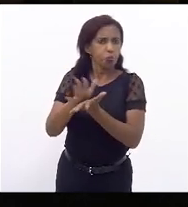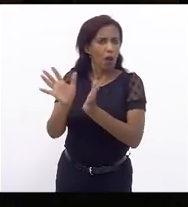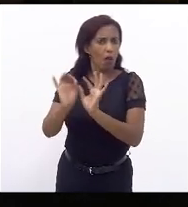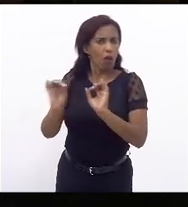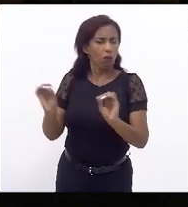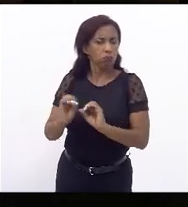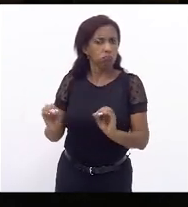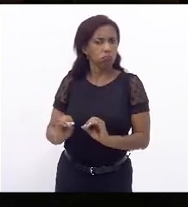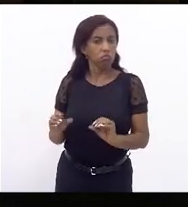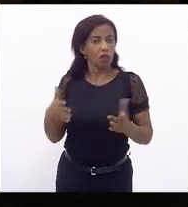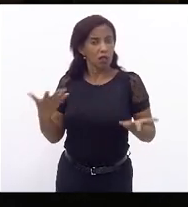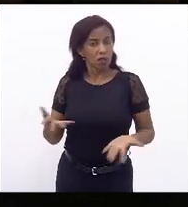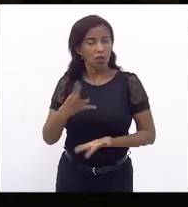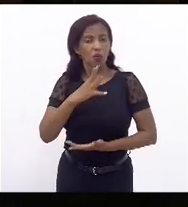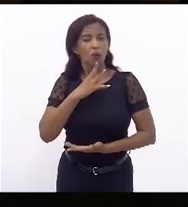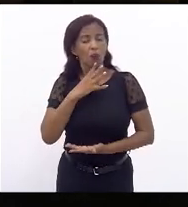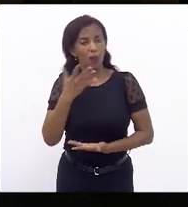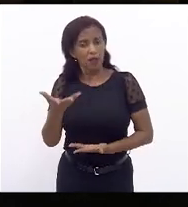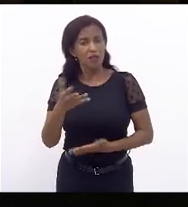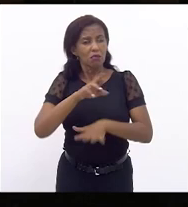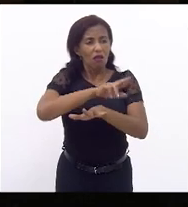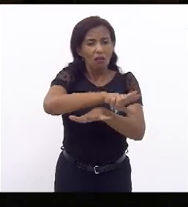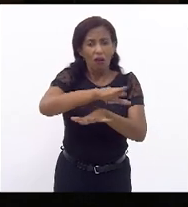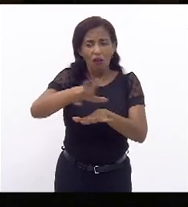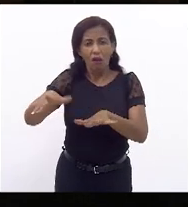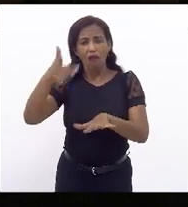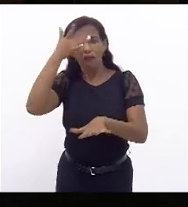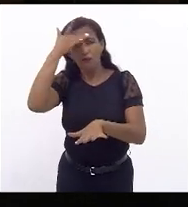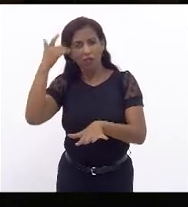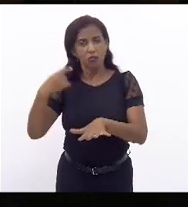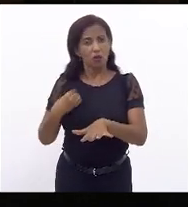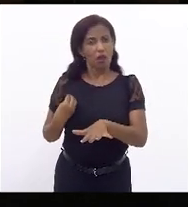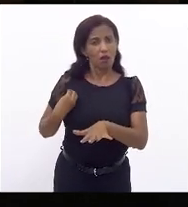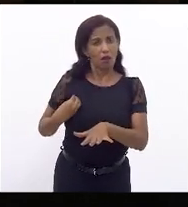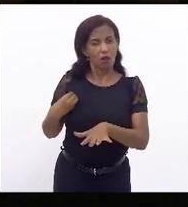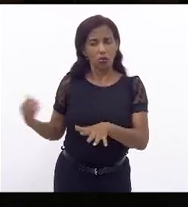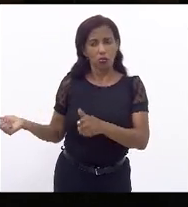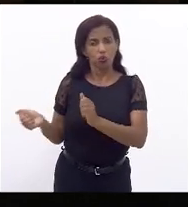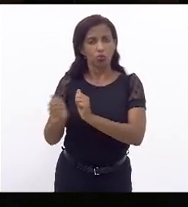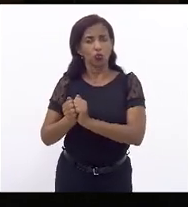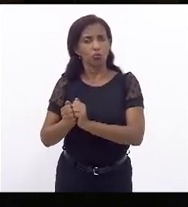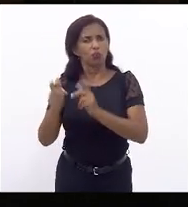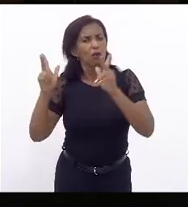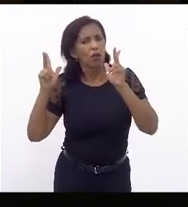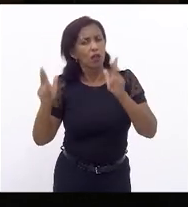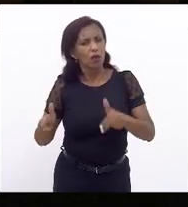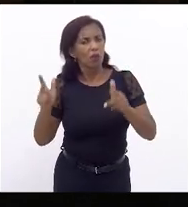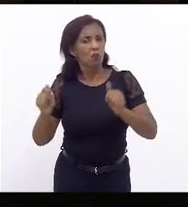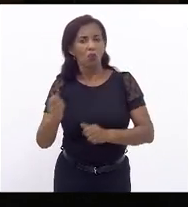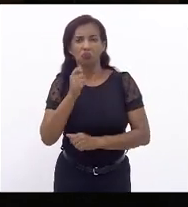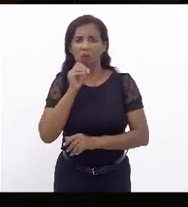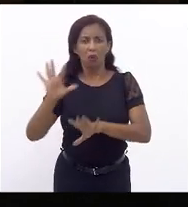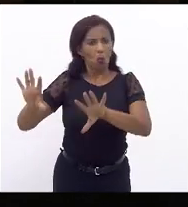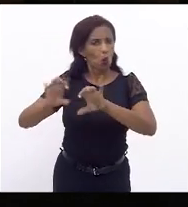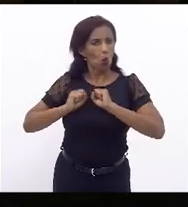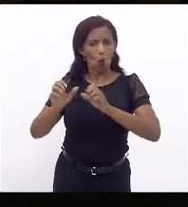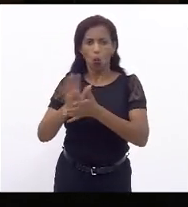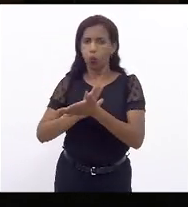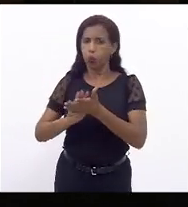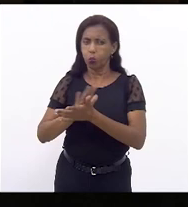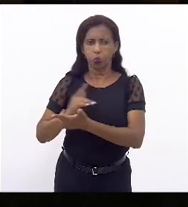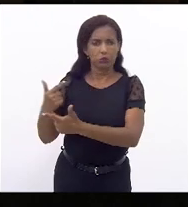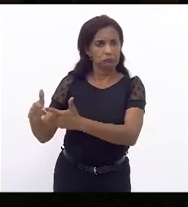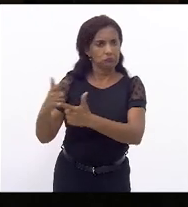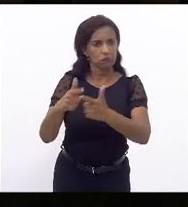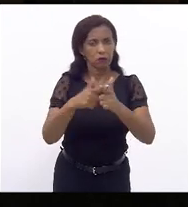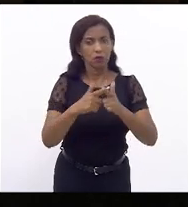e tenho conhecimento de várias pessoas do meu convívio que fizeram o mesmo e também não tiveram nenhuma